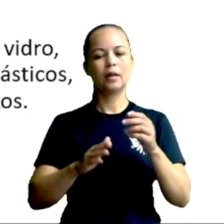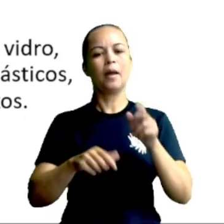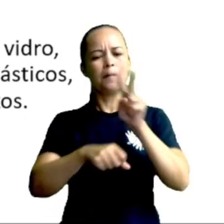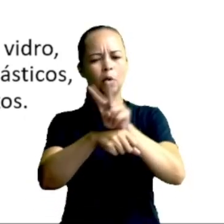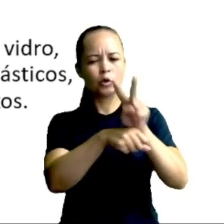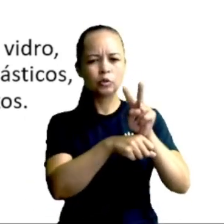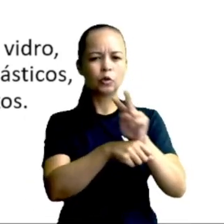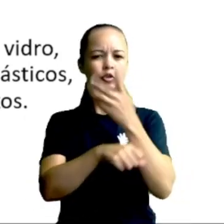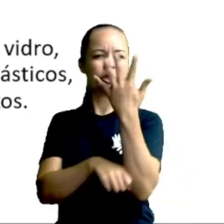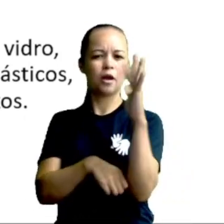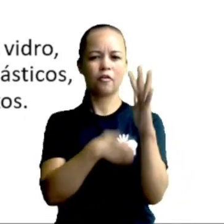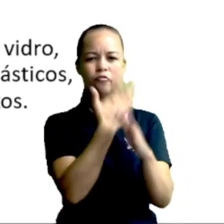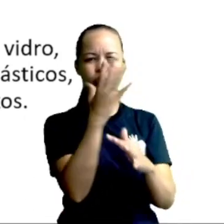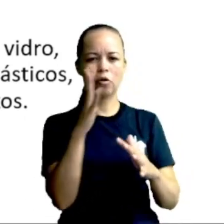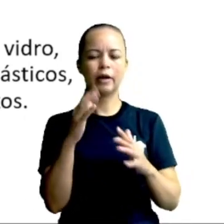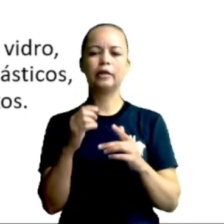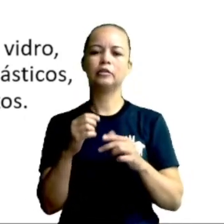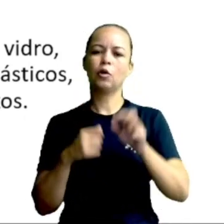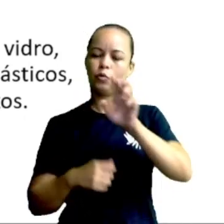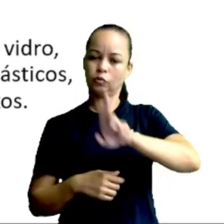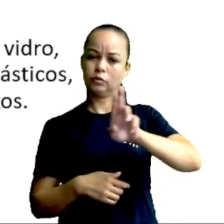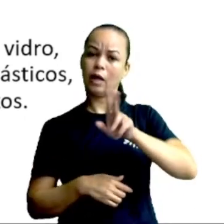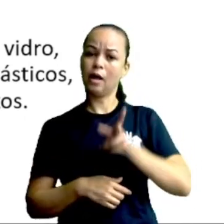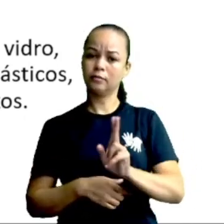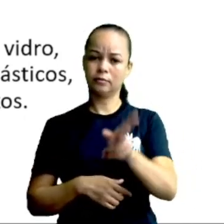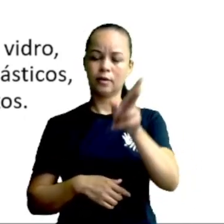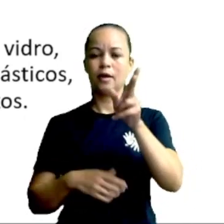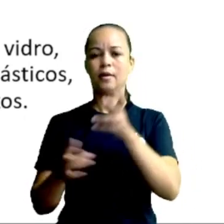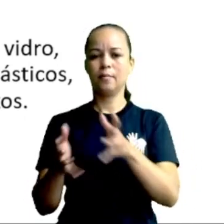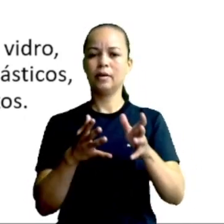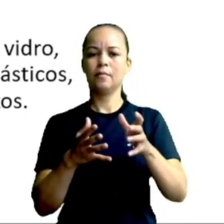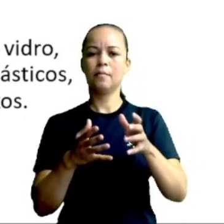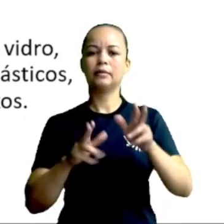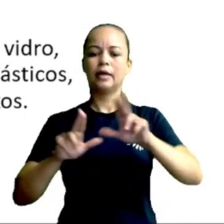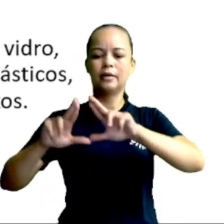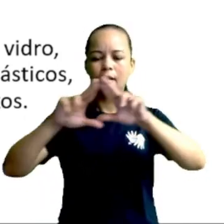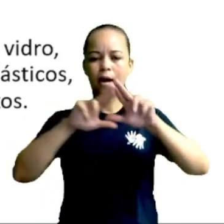florestas, utilizar sempre que possível materiais